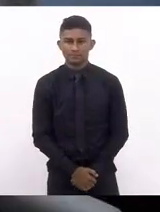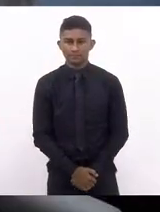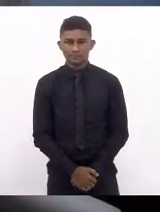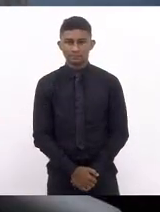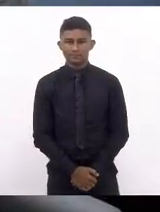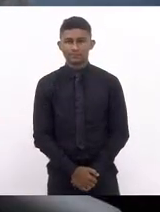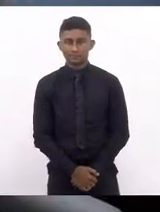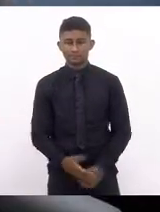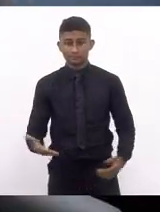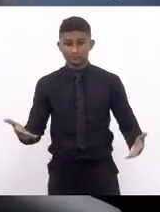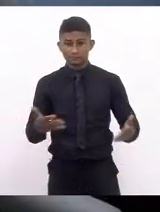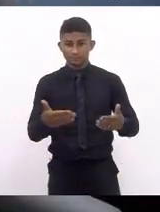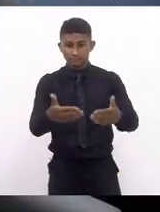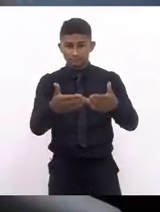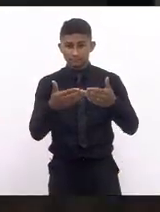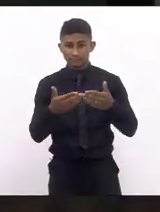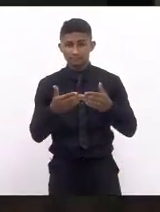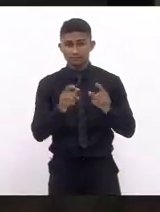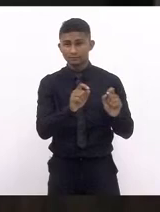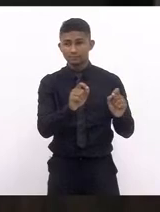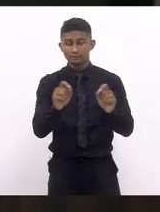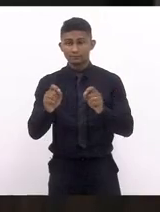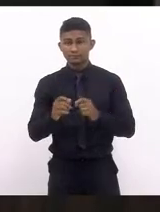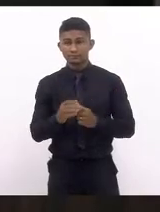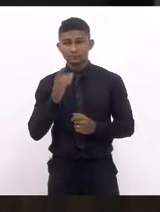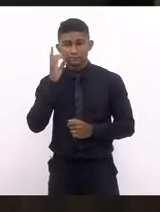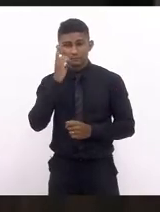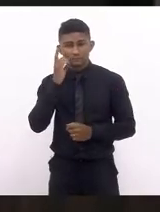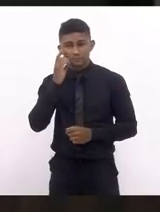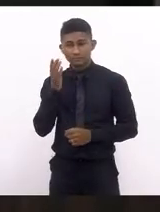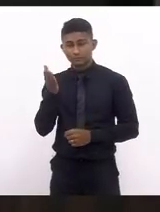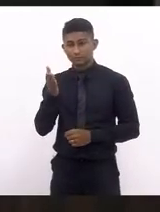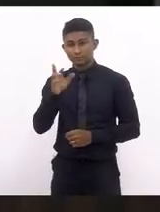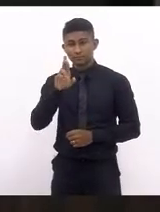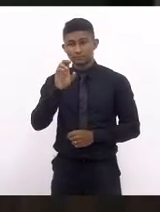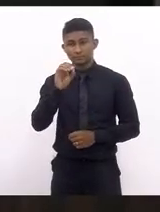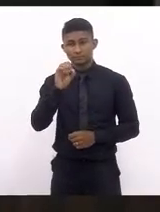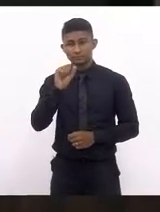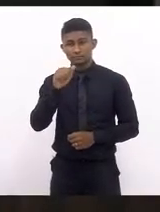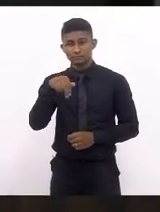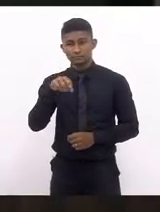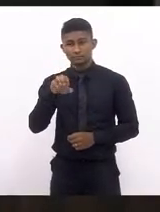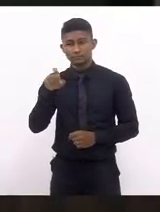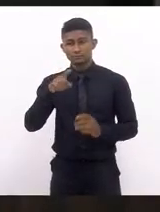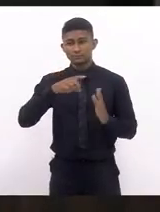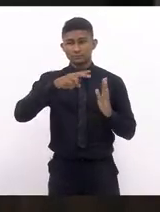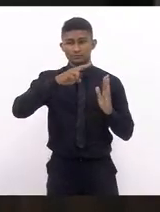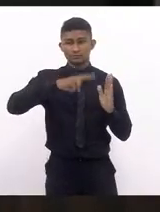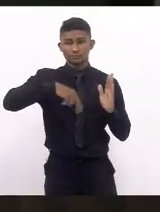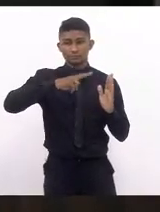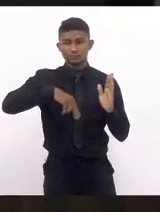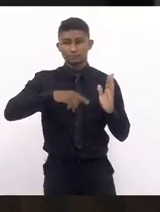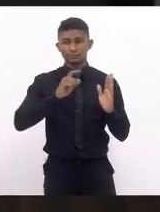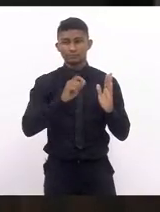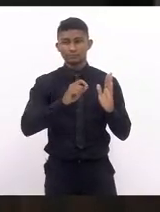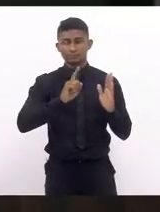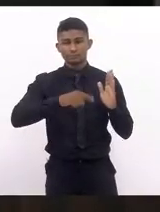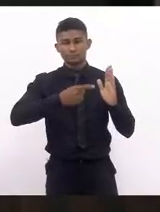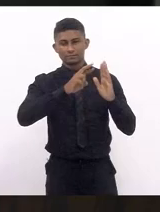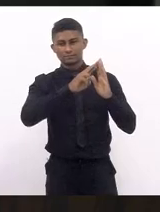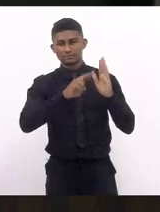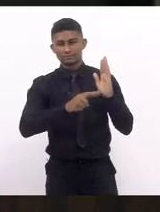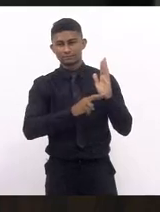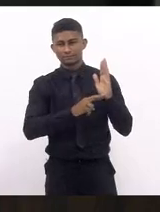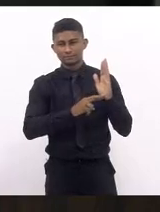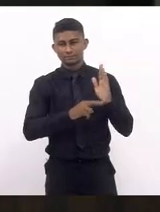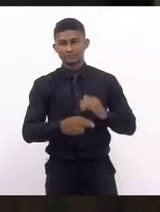vou pedir agora a deputada Rosane Félix posso ali o nosso relatório